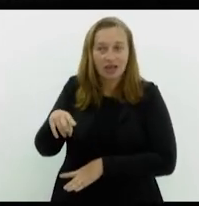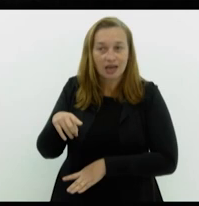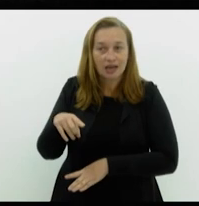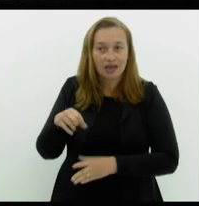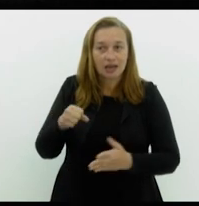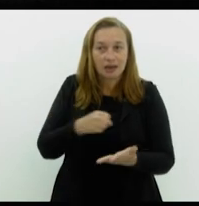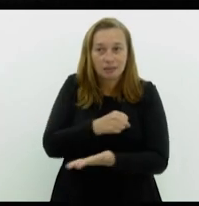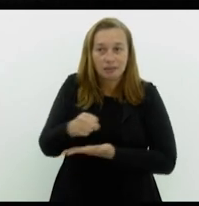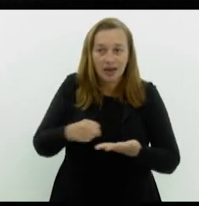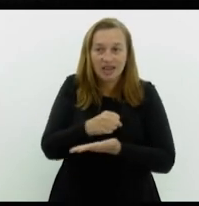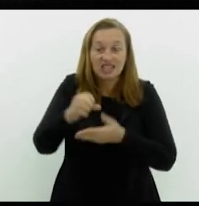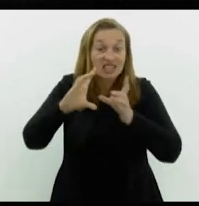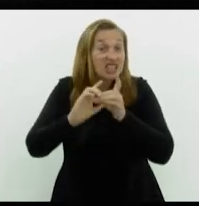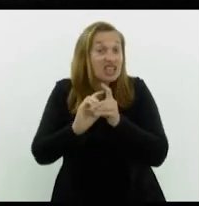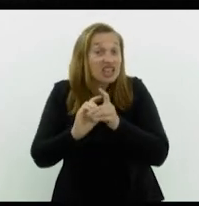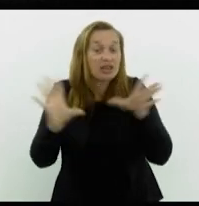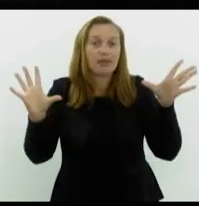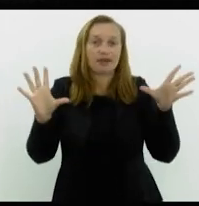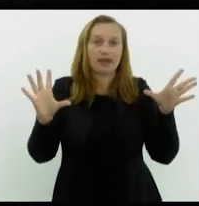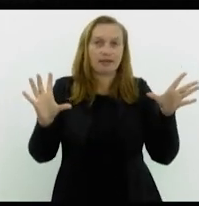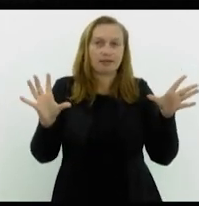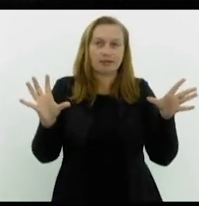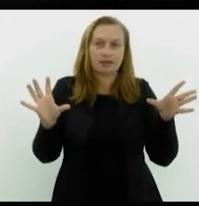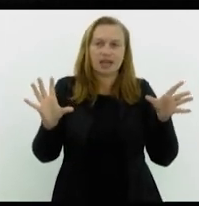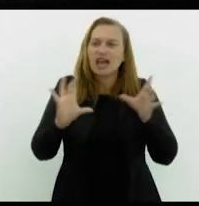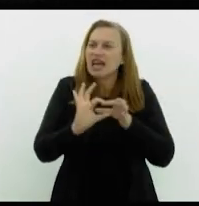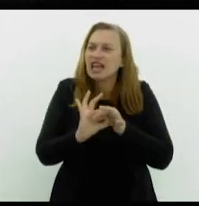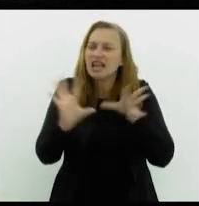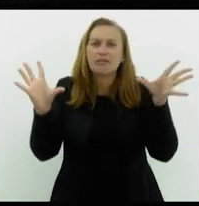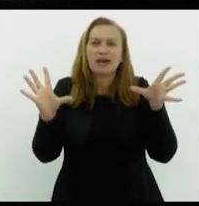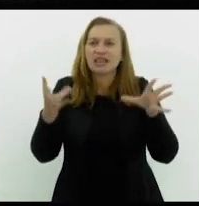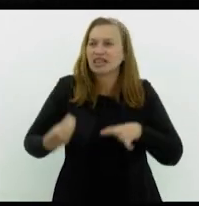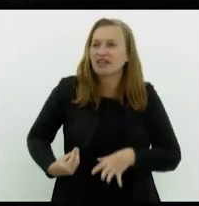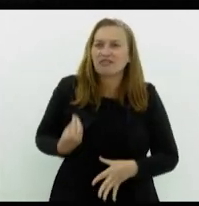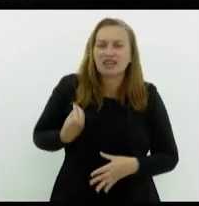sobre pilares de liberdade. Liberdade à vida.